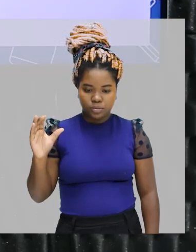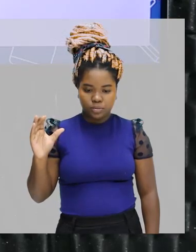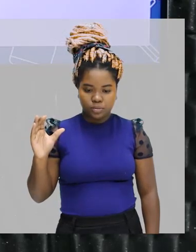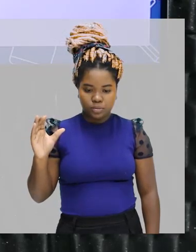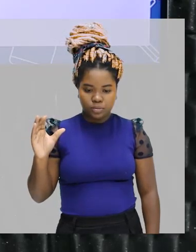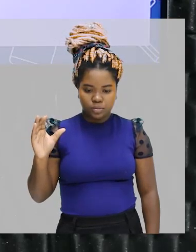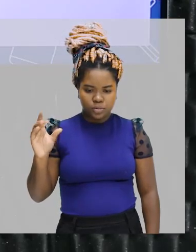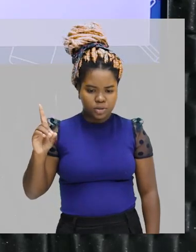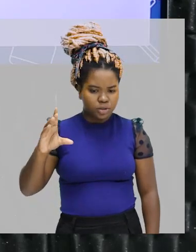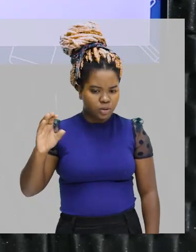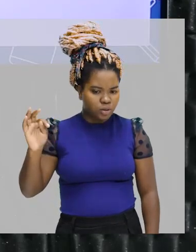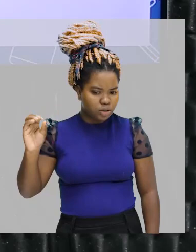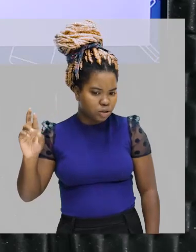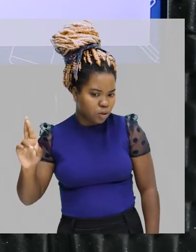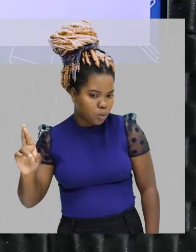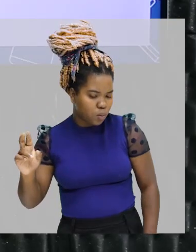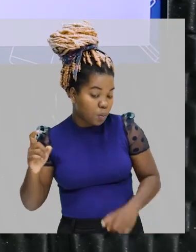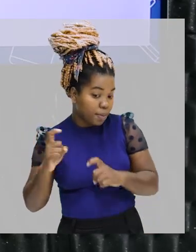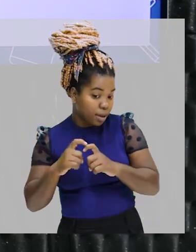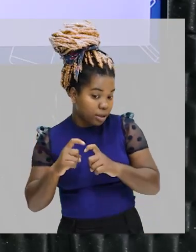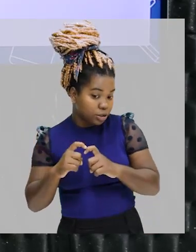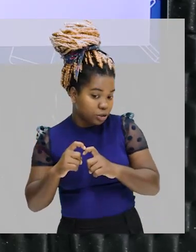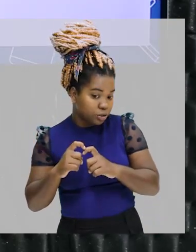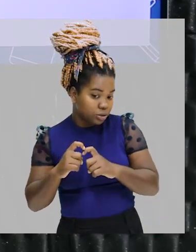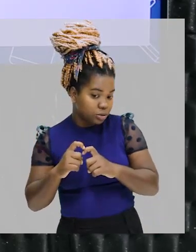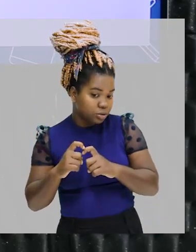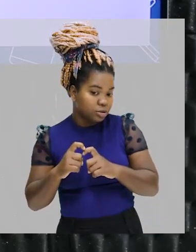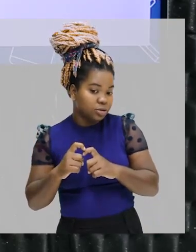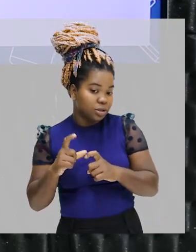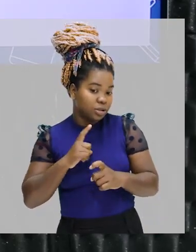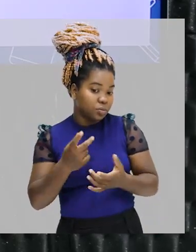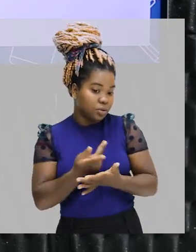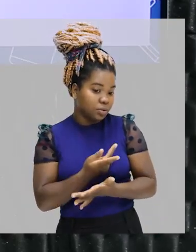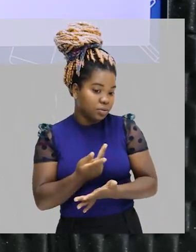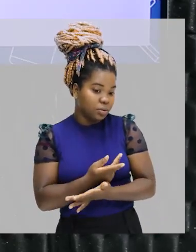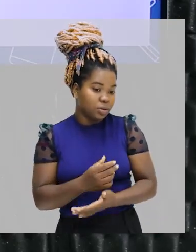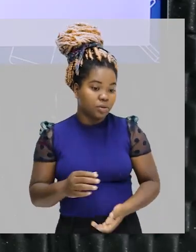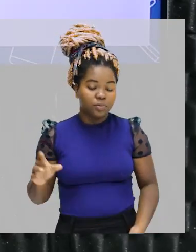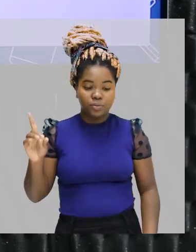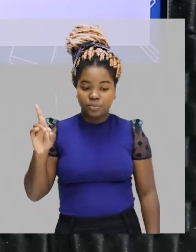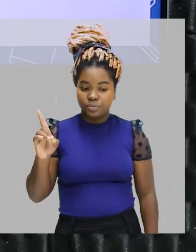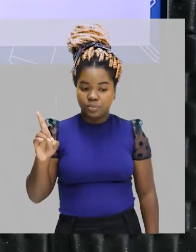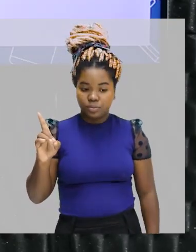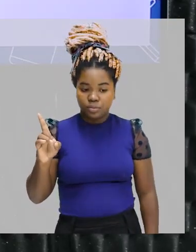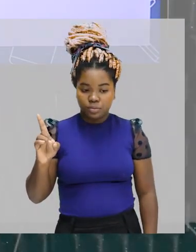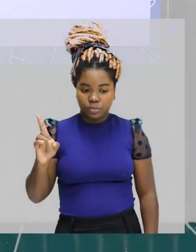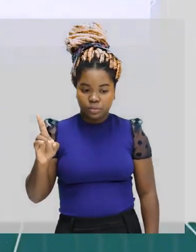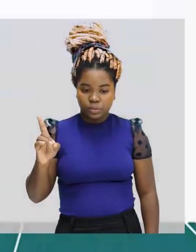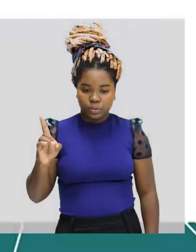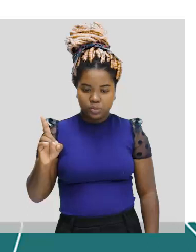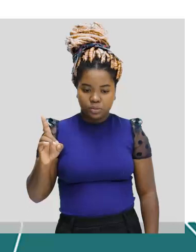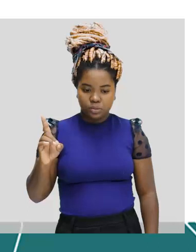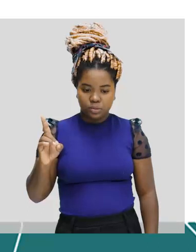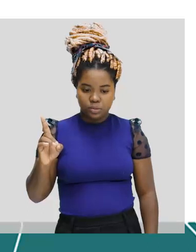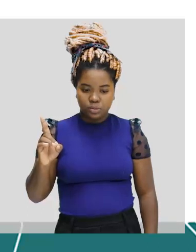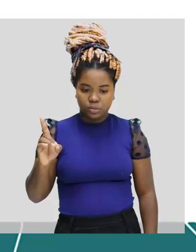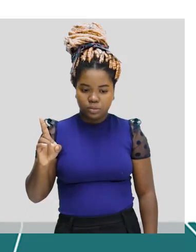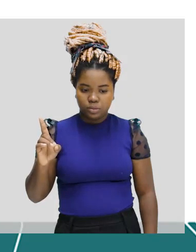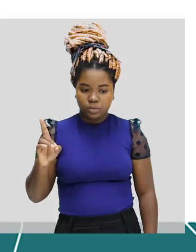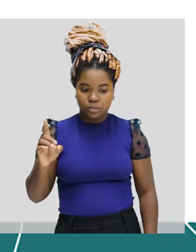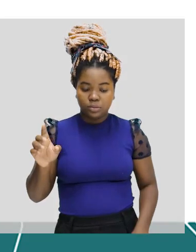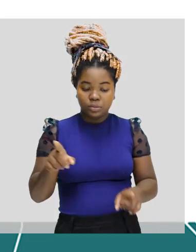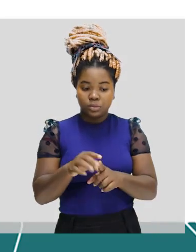doctor. Doctor é médico, tá bom? Então, aqui tem um errinho. Vamos ver a última. Autor livros. Também